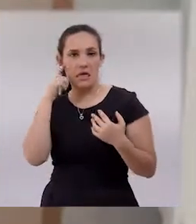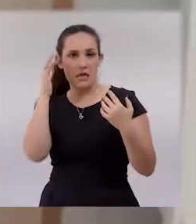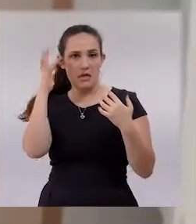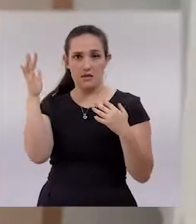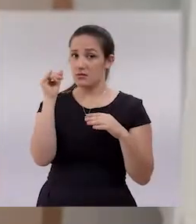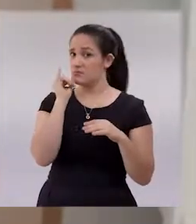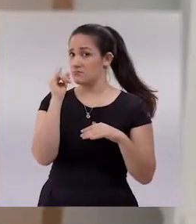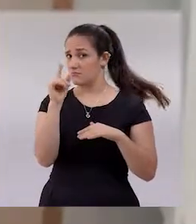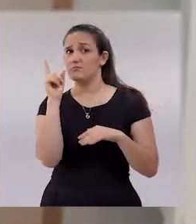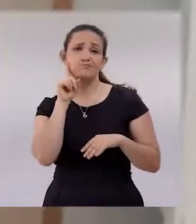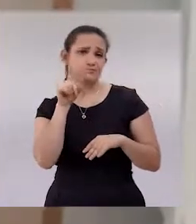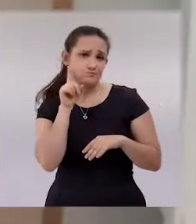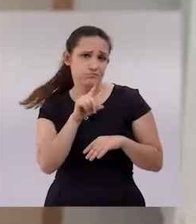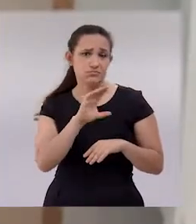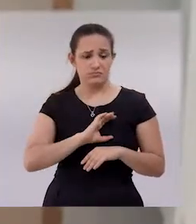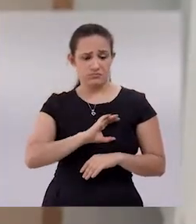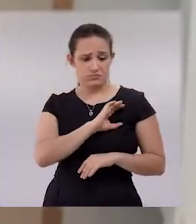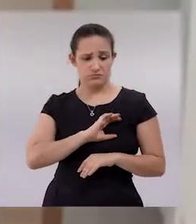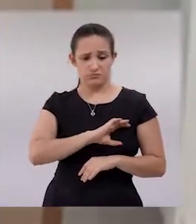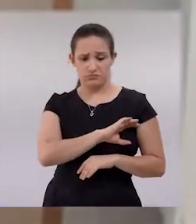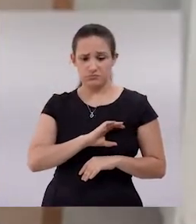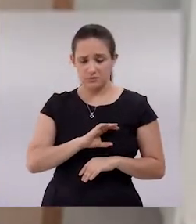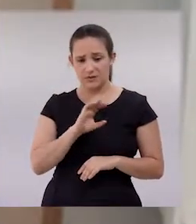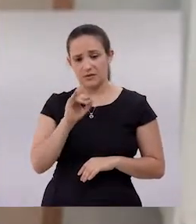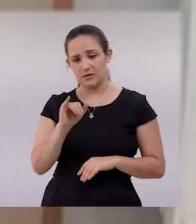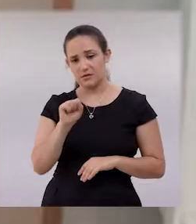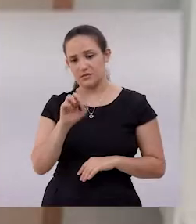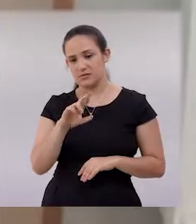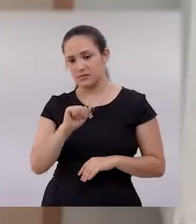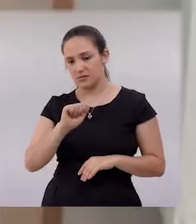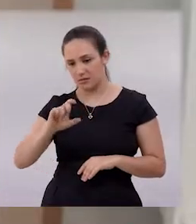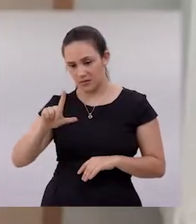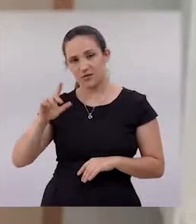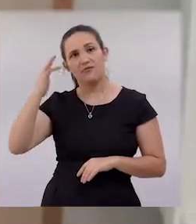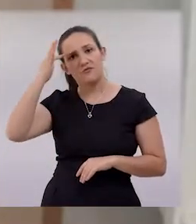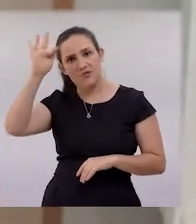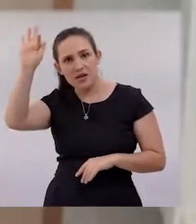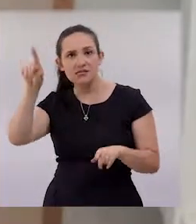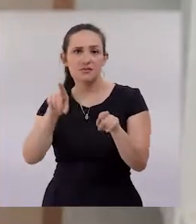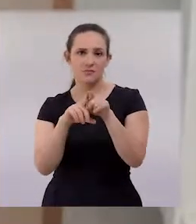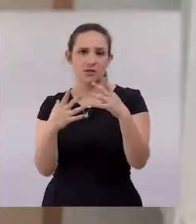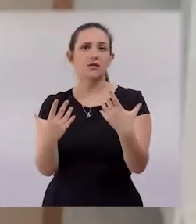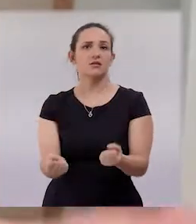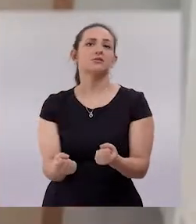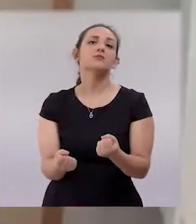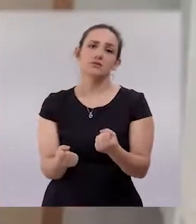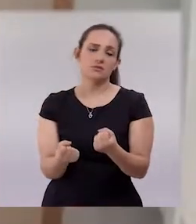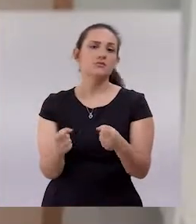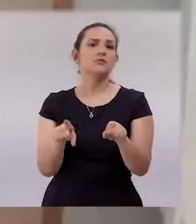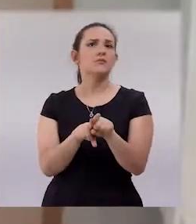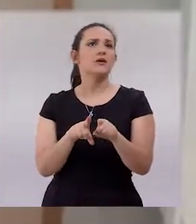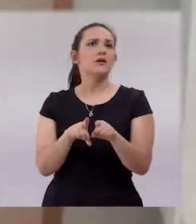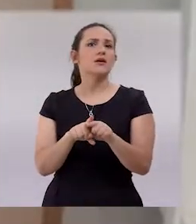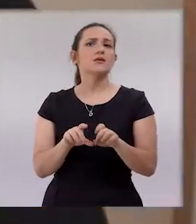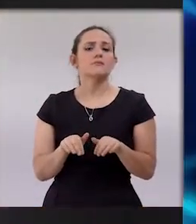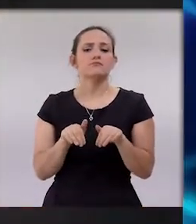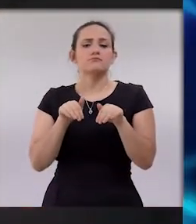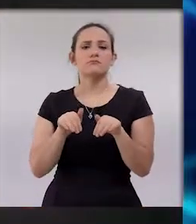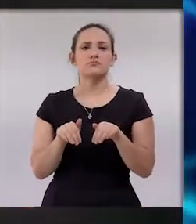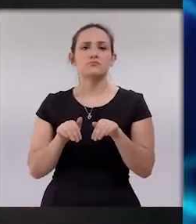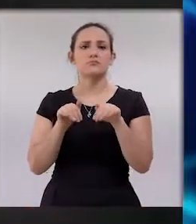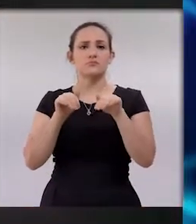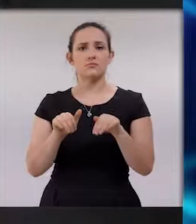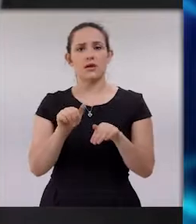né? Nos Estados Unidos, Canadá, Israel, França, que foi recentemente também